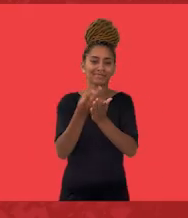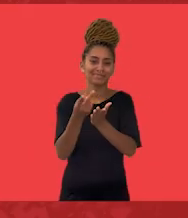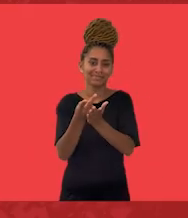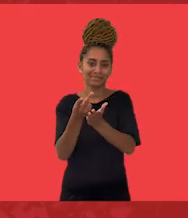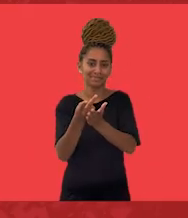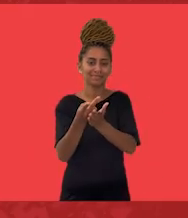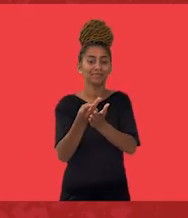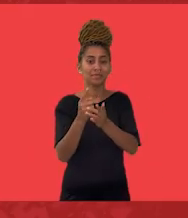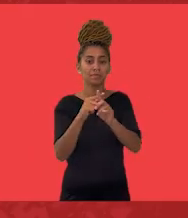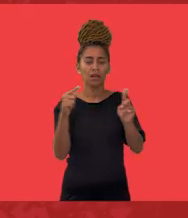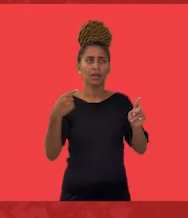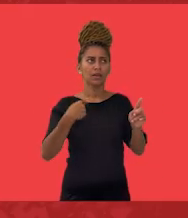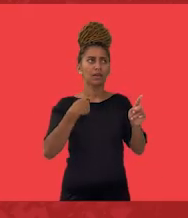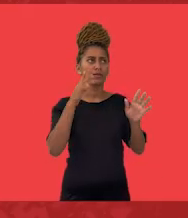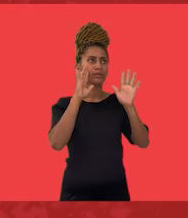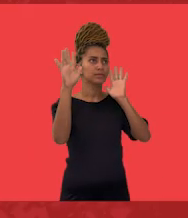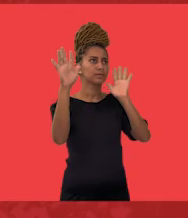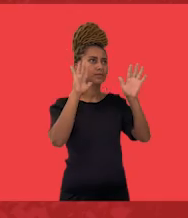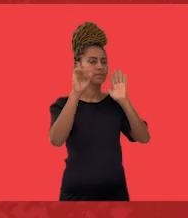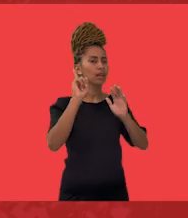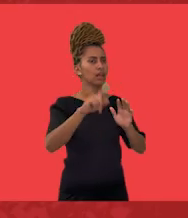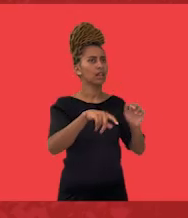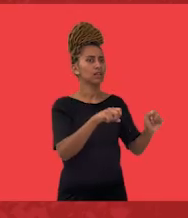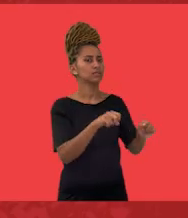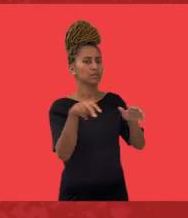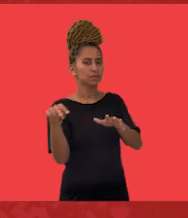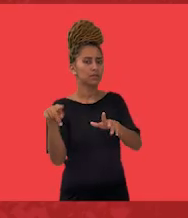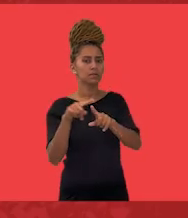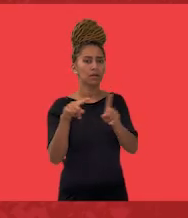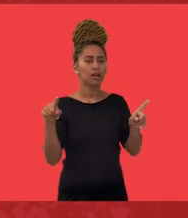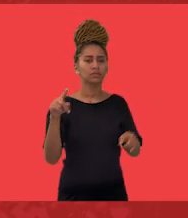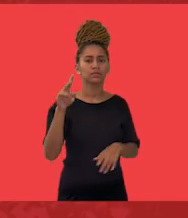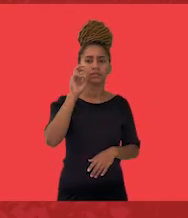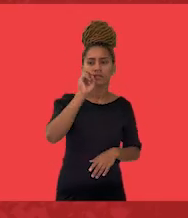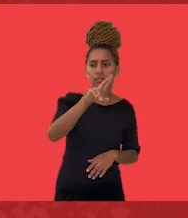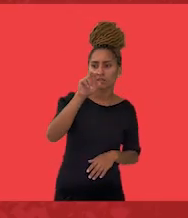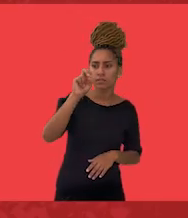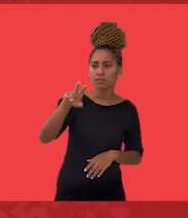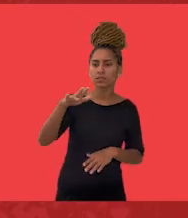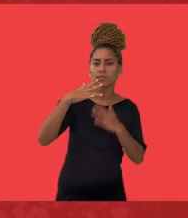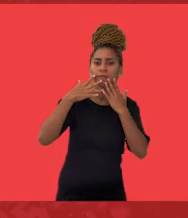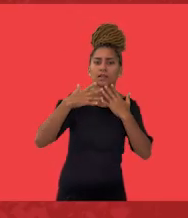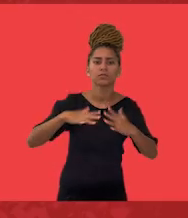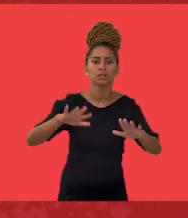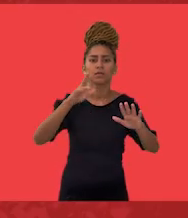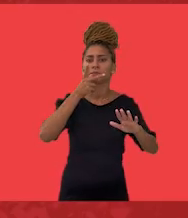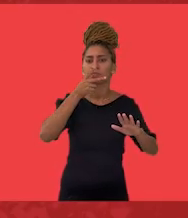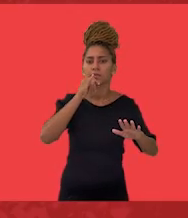Quem sabe a primeira delas ou outras tantas vieram antes e procuram ainda hoje o caminho da